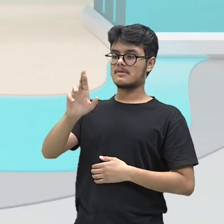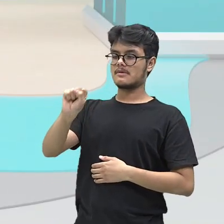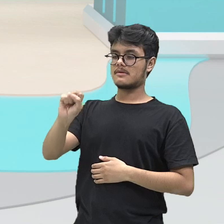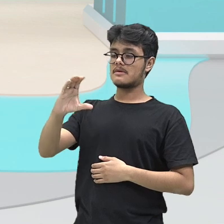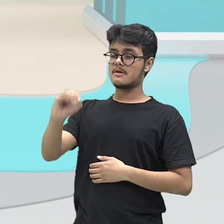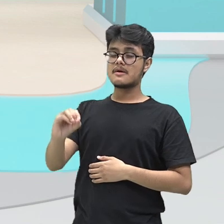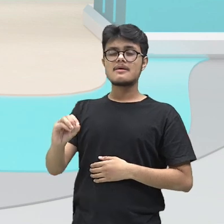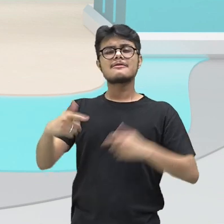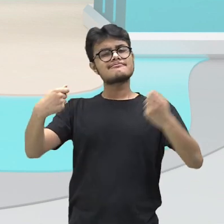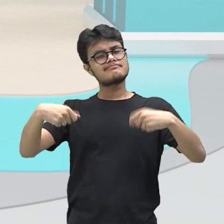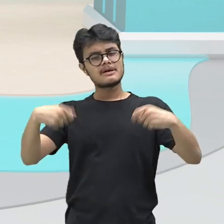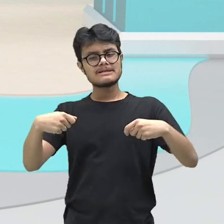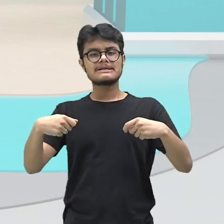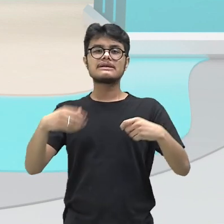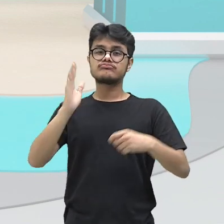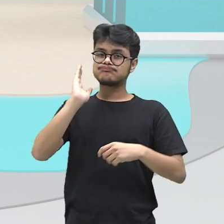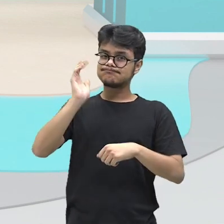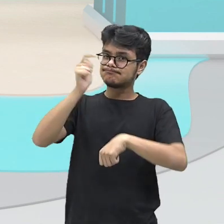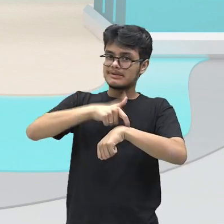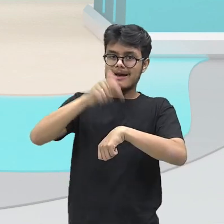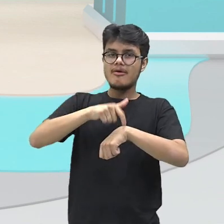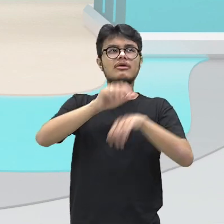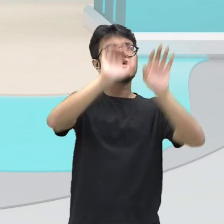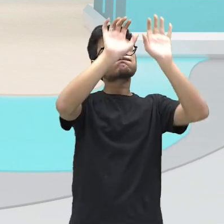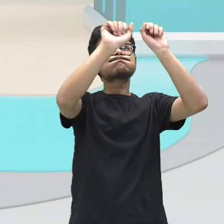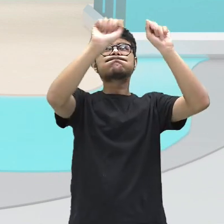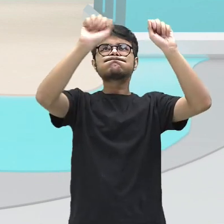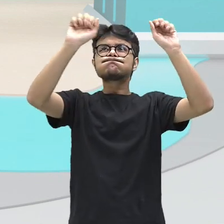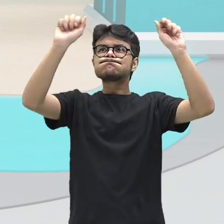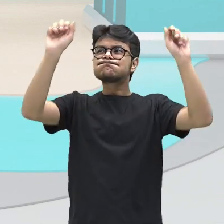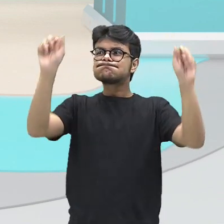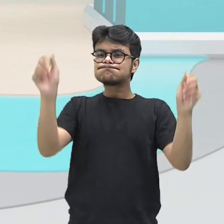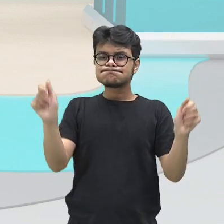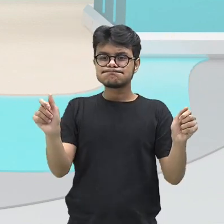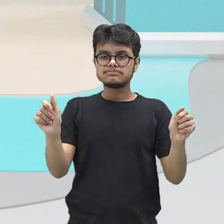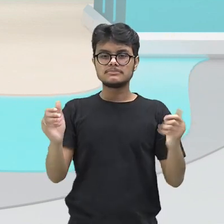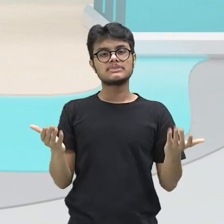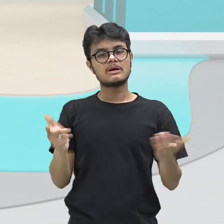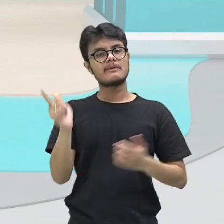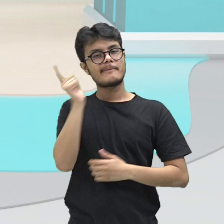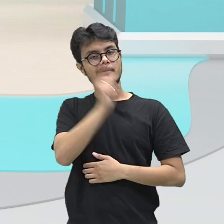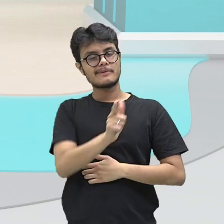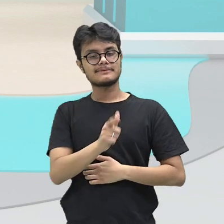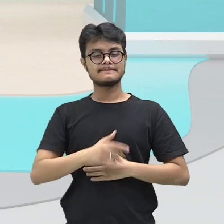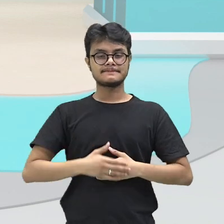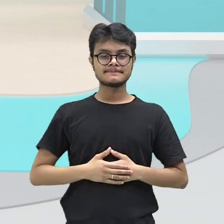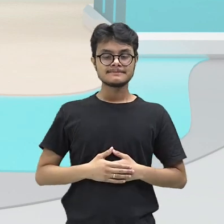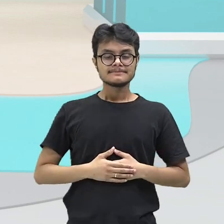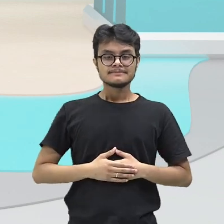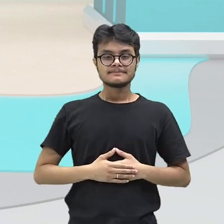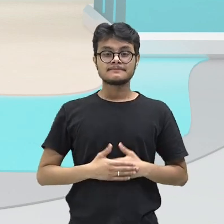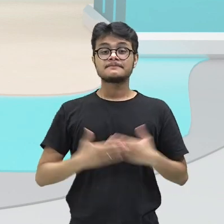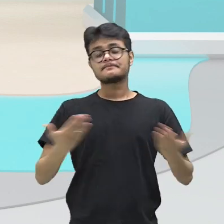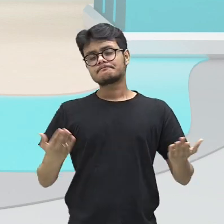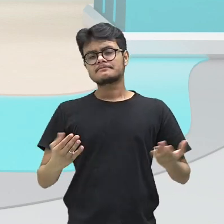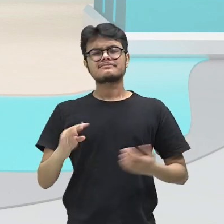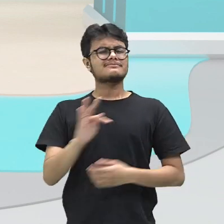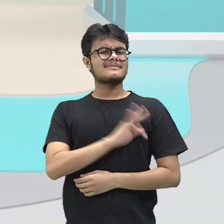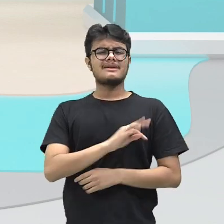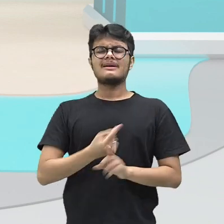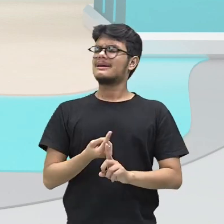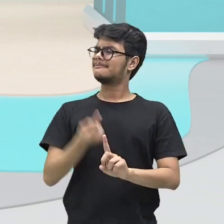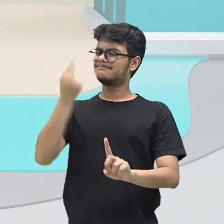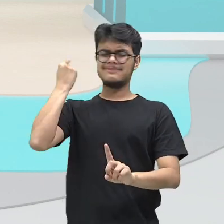né, ainda fresco, né, essa estrutura dessa parede. E essa técnica do afresco, gente, ela é utilizada desde